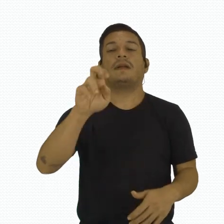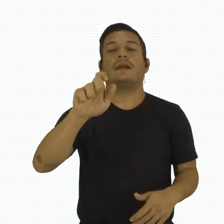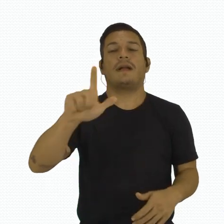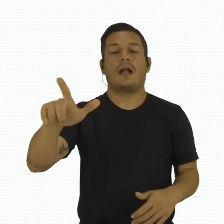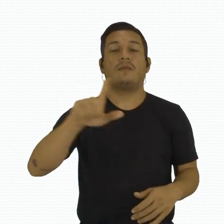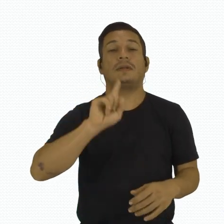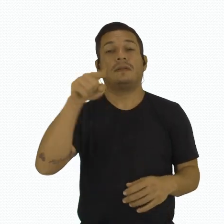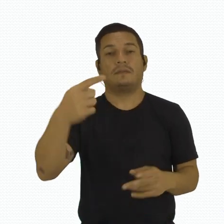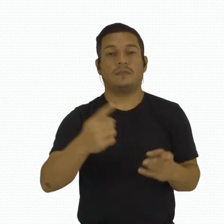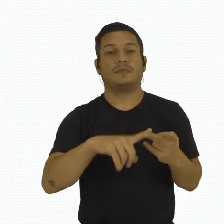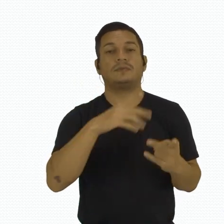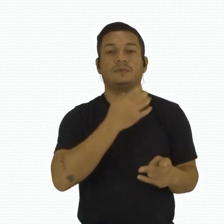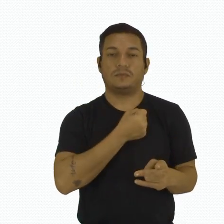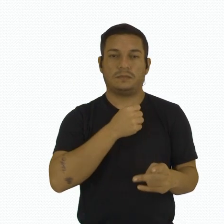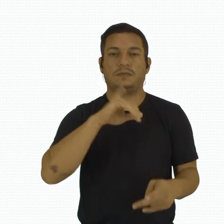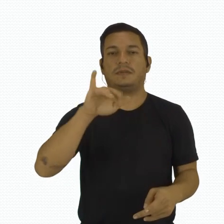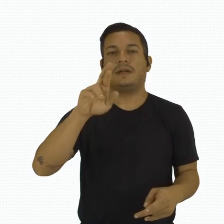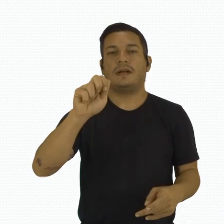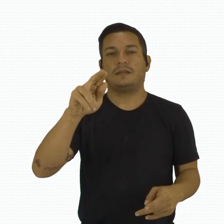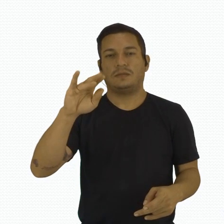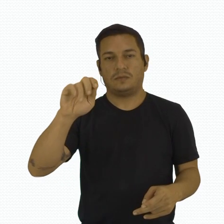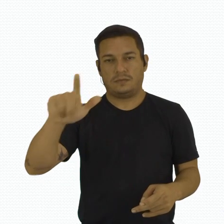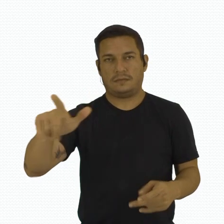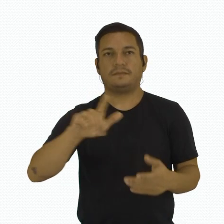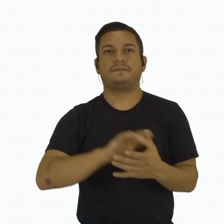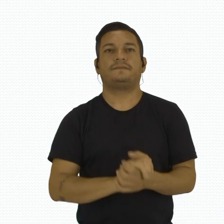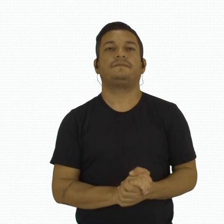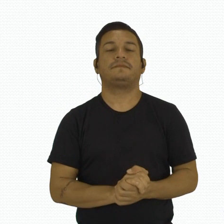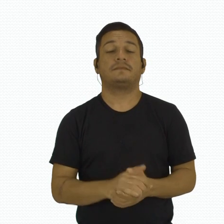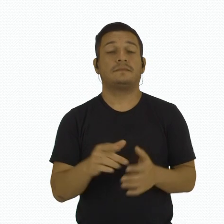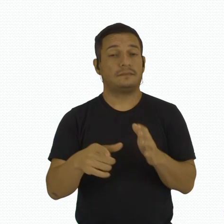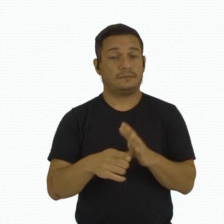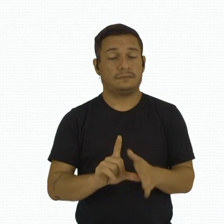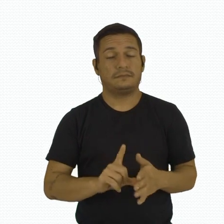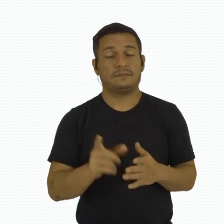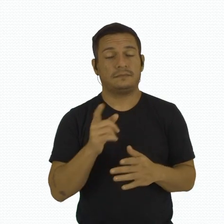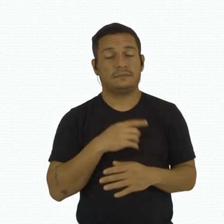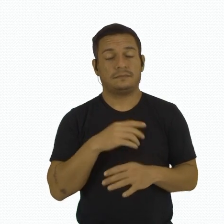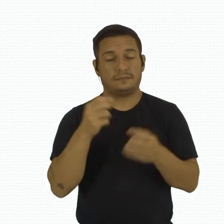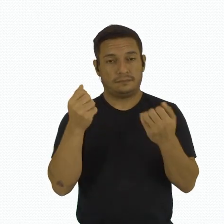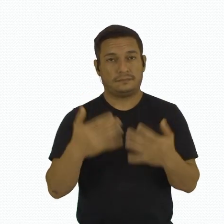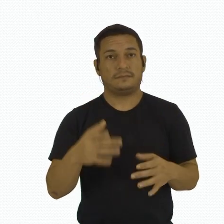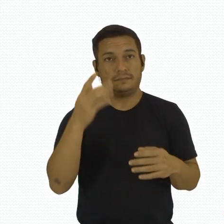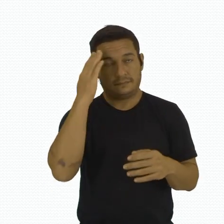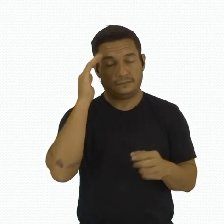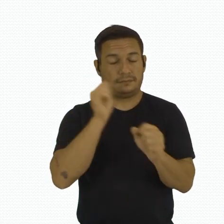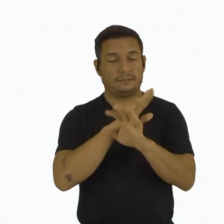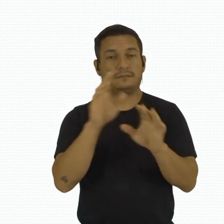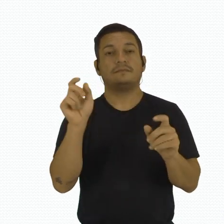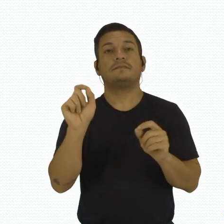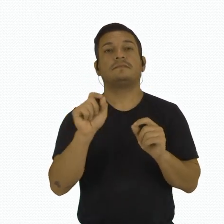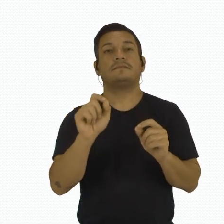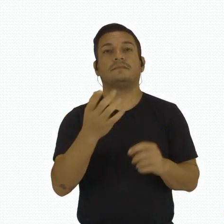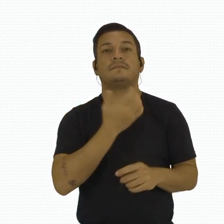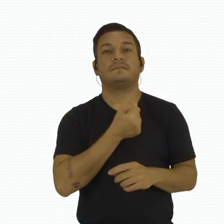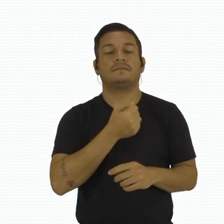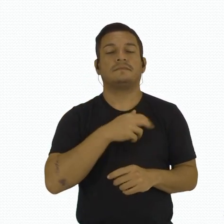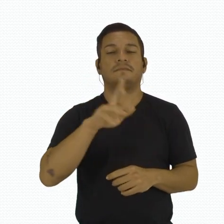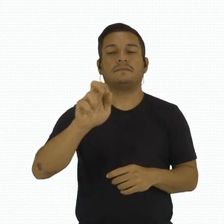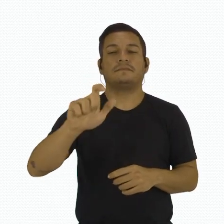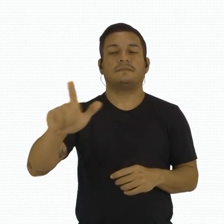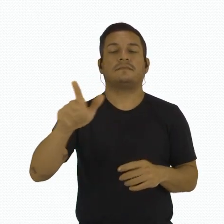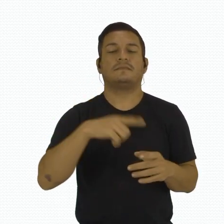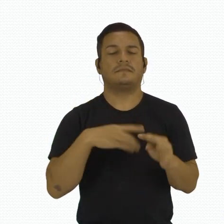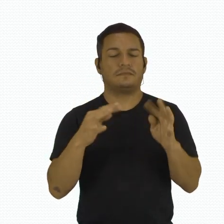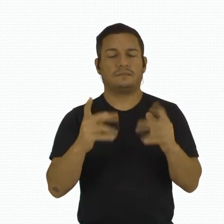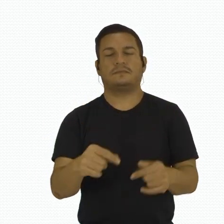definir o que é número irracional. Gente, antes de mais nada, vamos entender o seguinte. Número real vai ser tudo aquilo que a gente